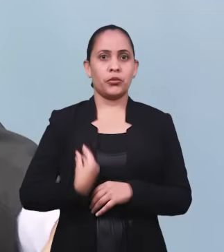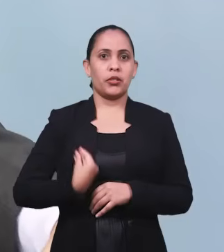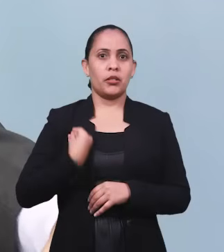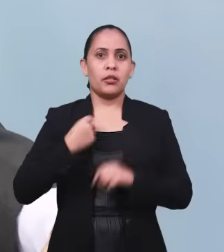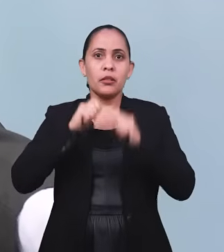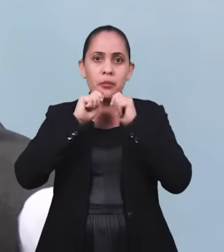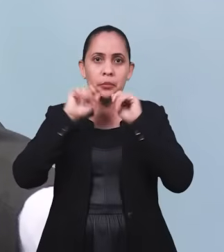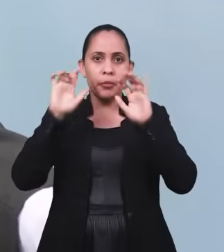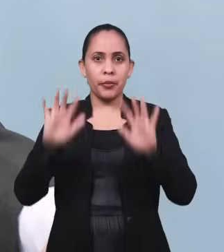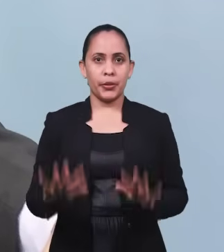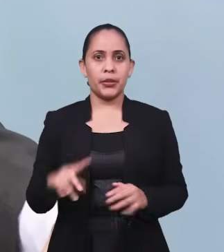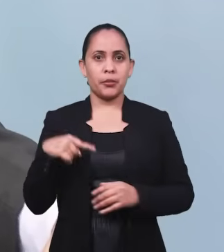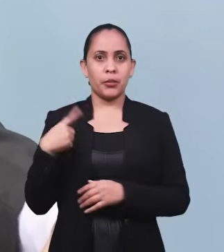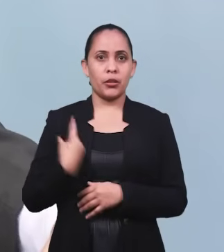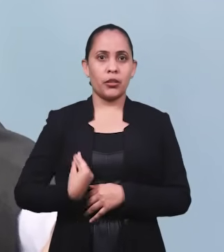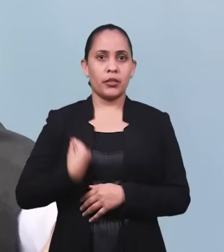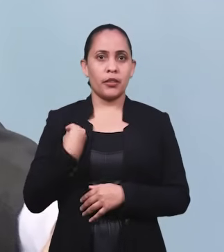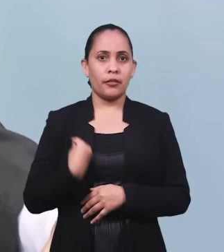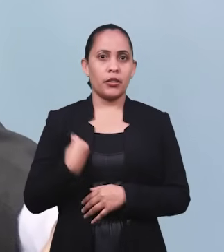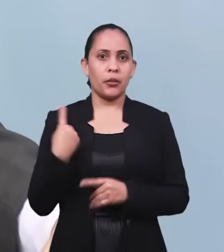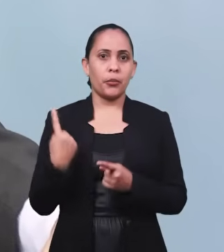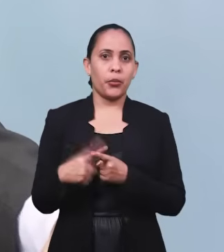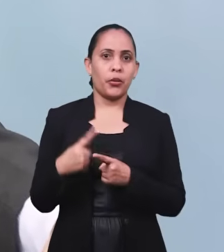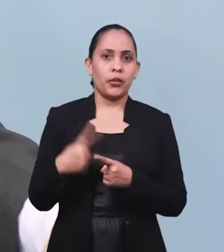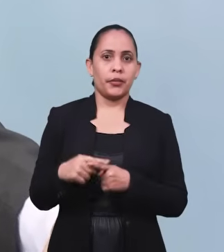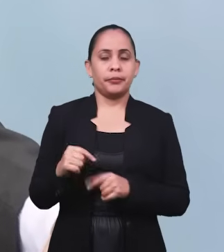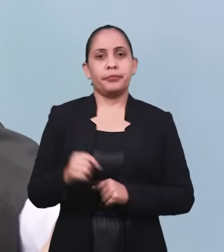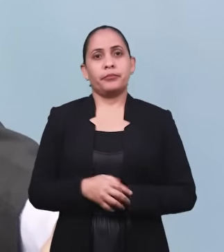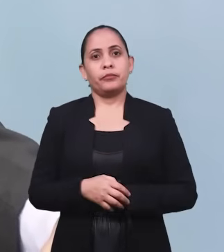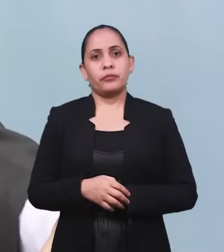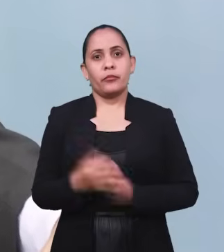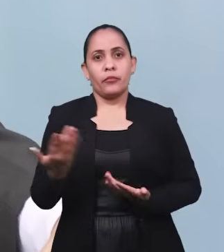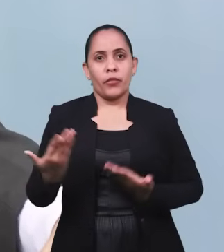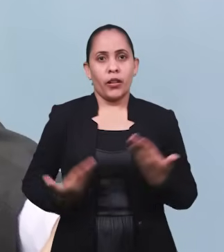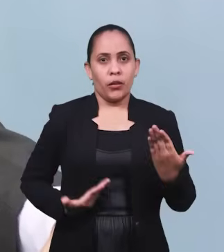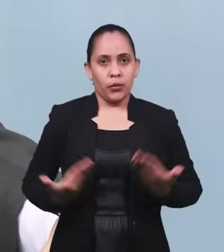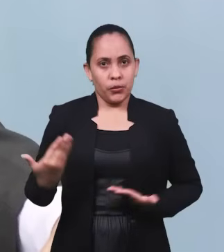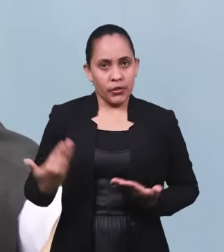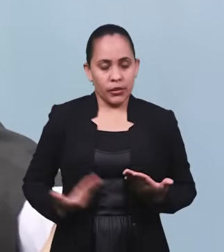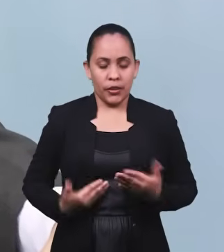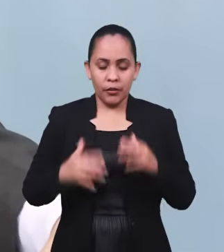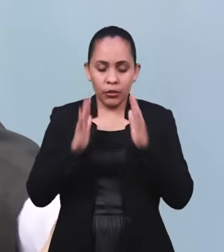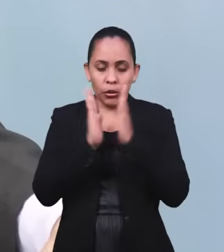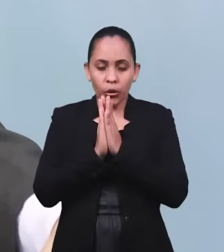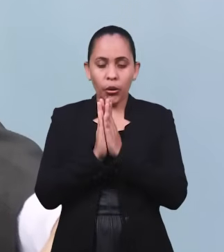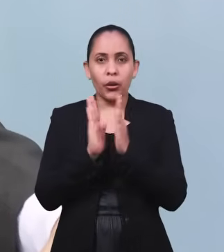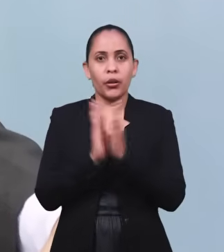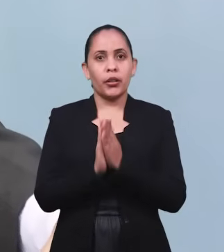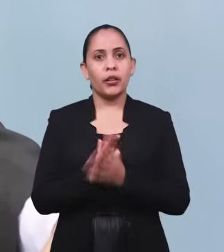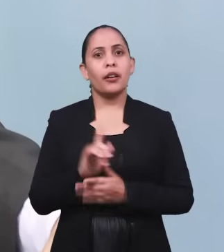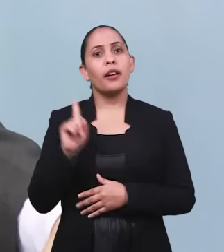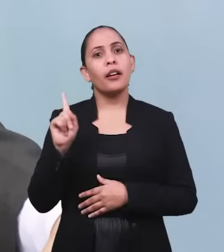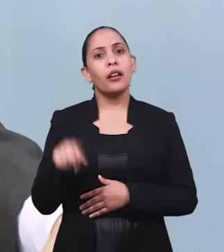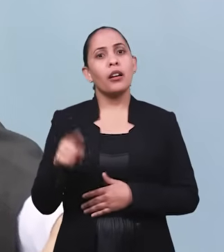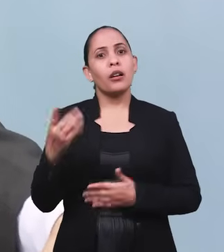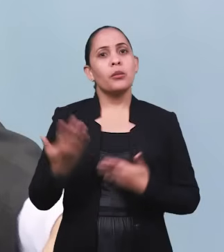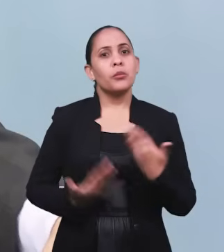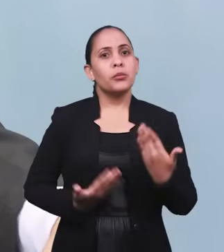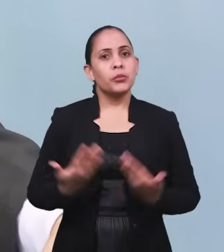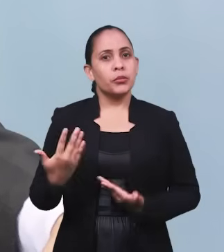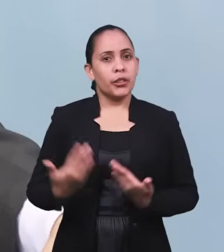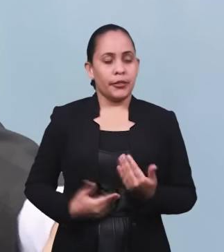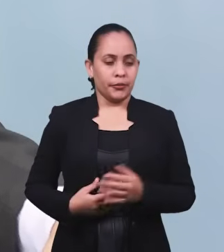é uma bênção para nós. O servo que exercita a oração é um servo que não